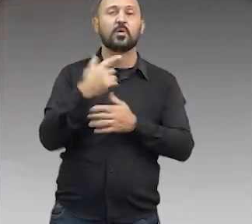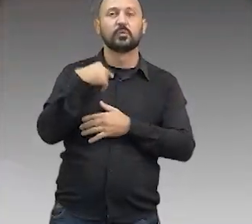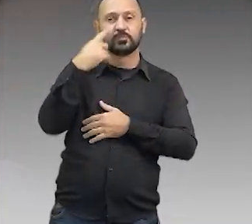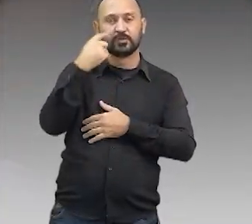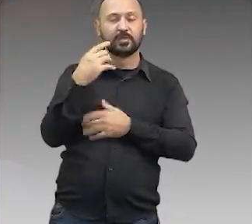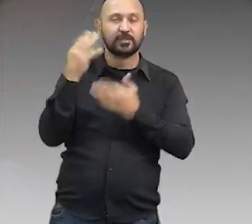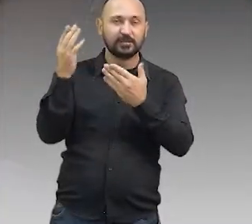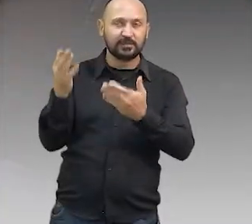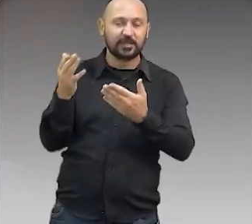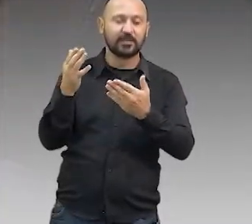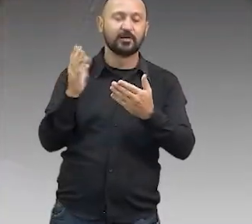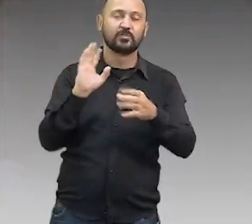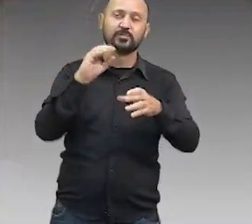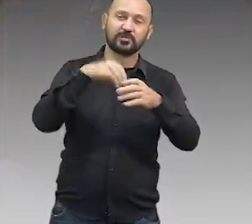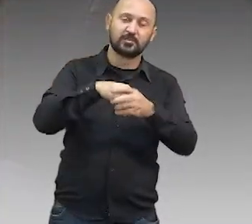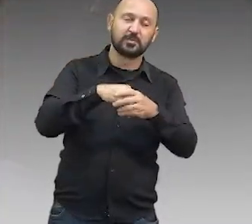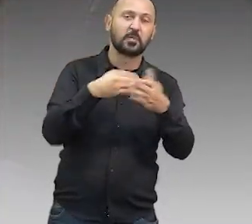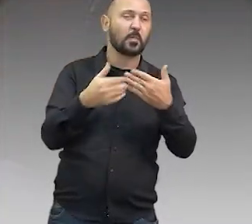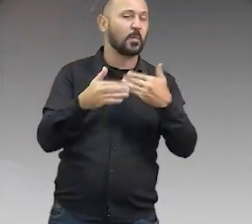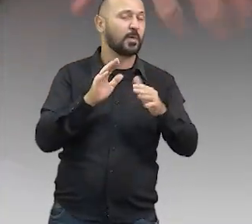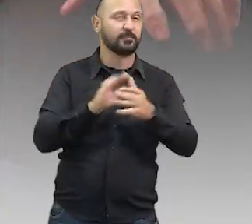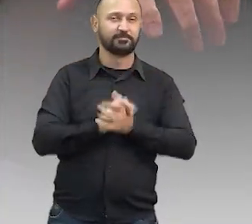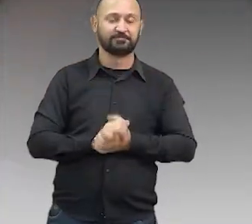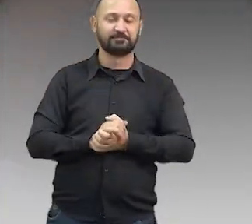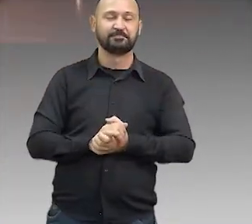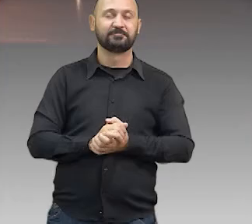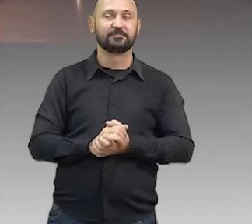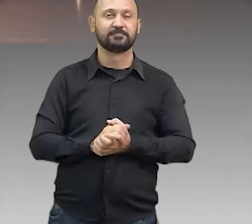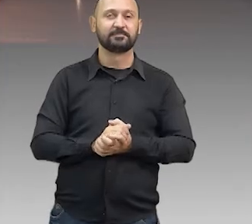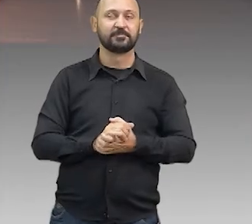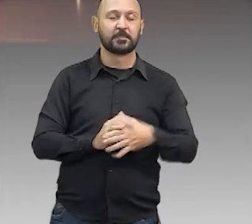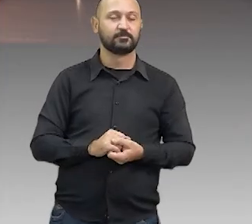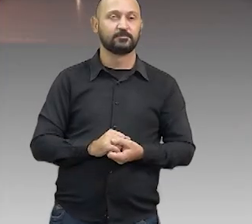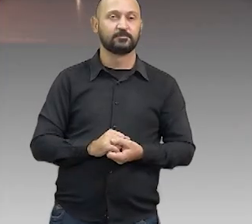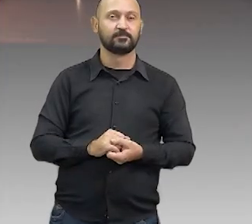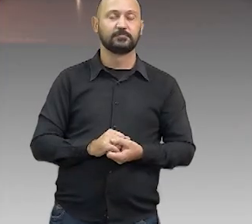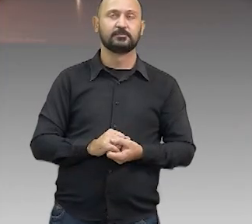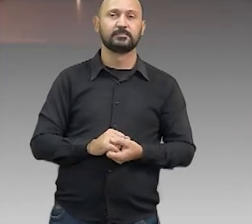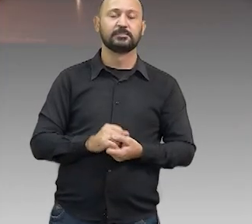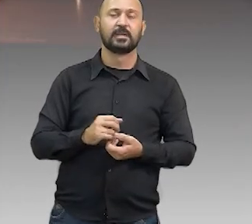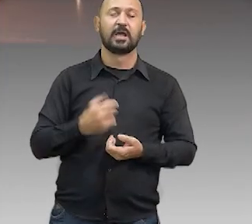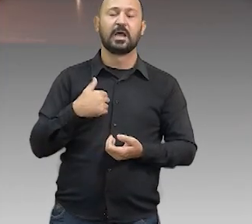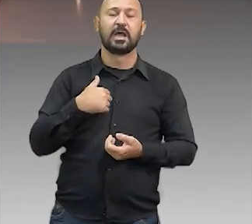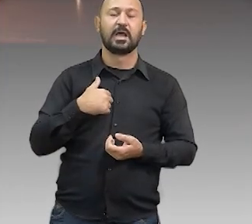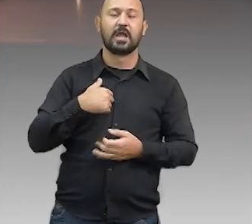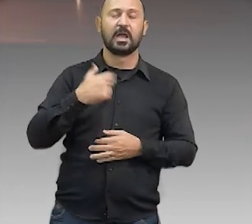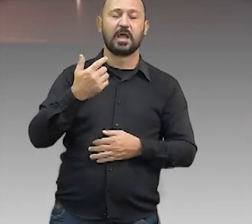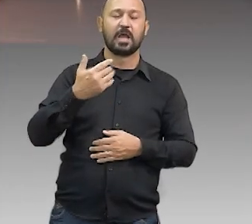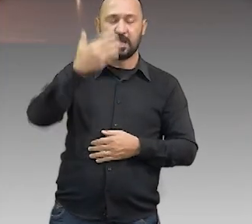empresarial, ou de interesse dele, ou do setor, onde quer que seja. Ele sempre confiou na minha